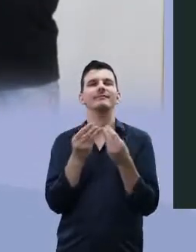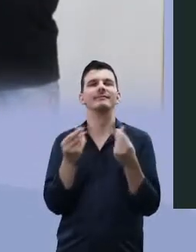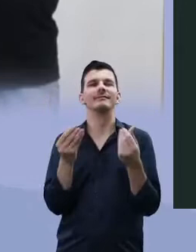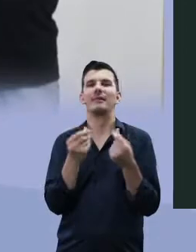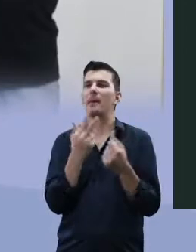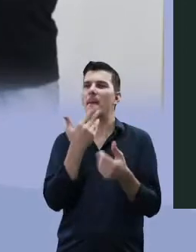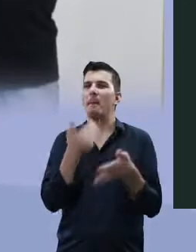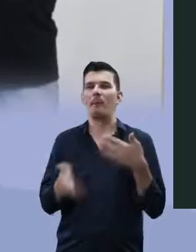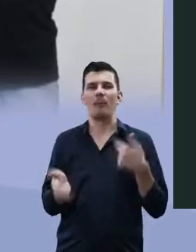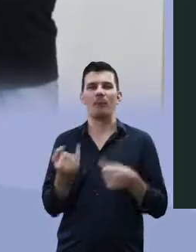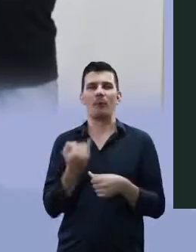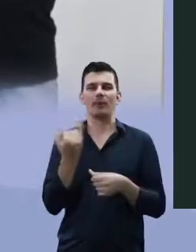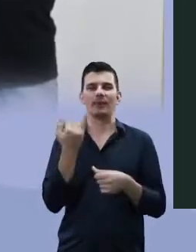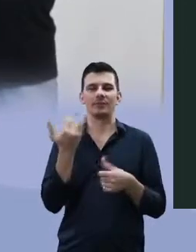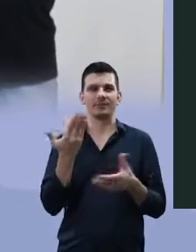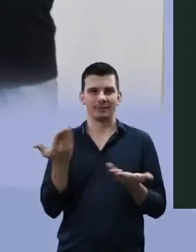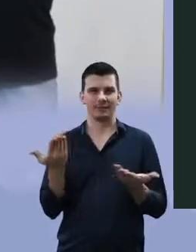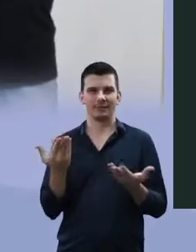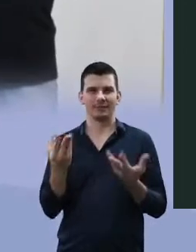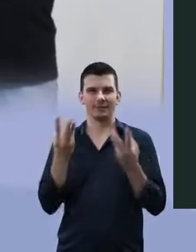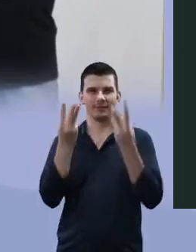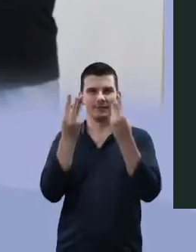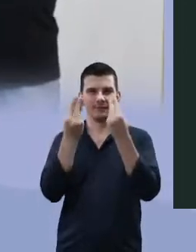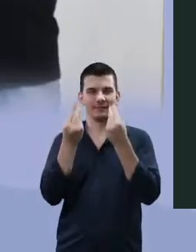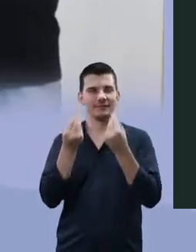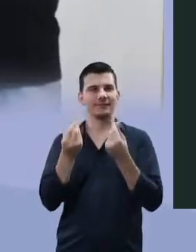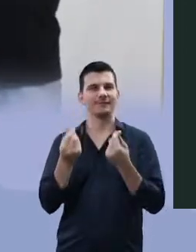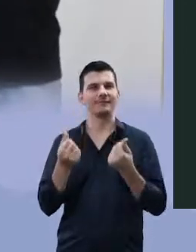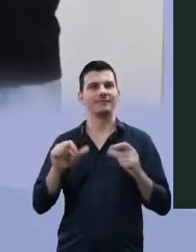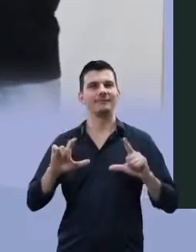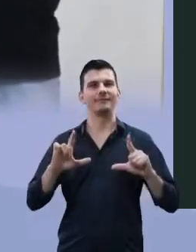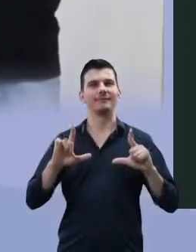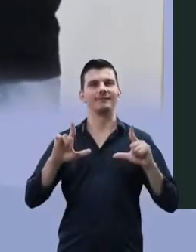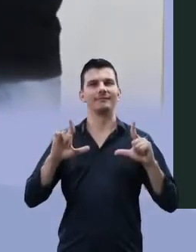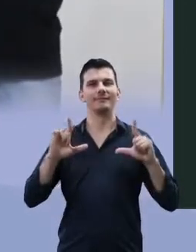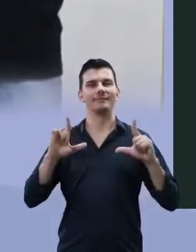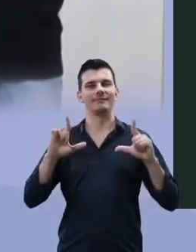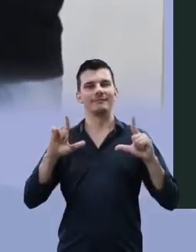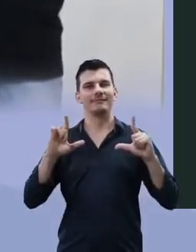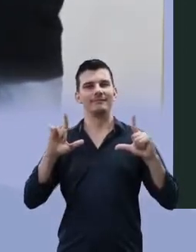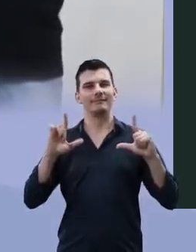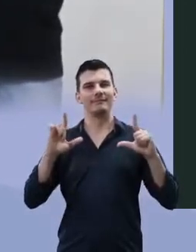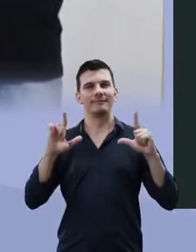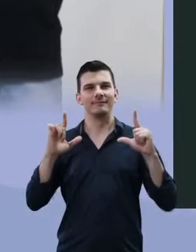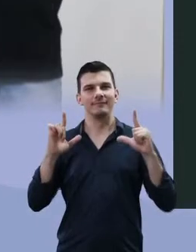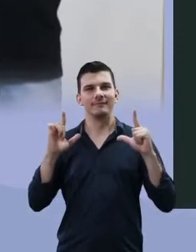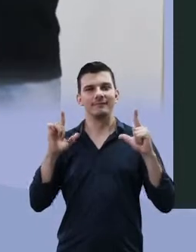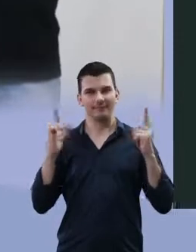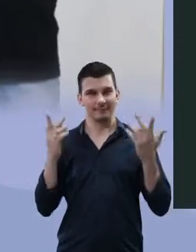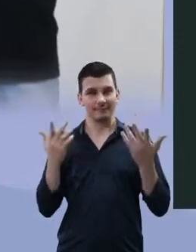Certo? Ele vai deixando. Ele vai passando por um processo de branqueamento.